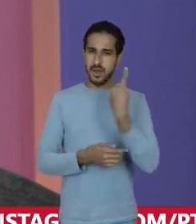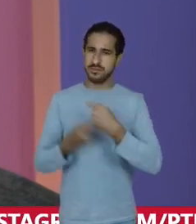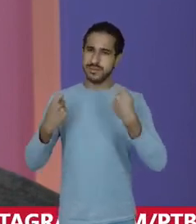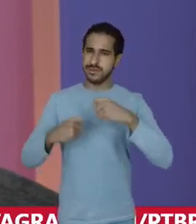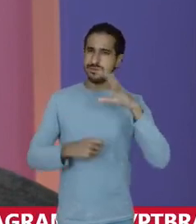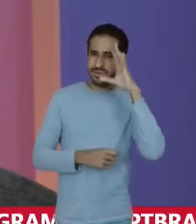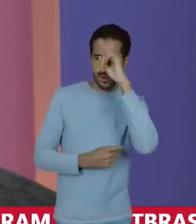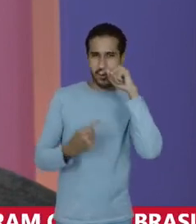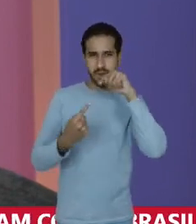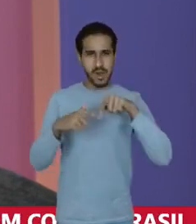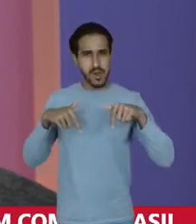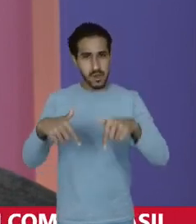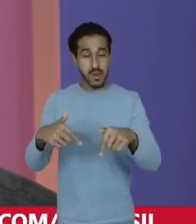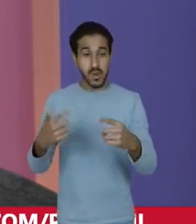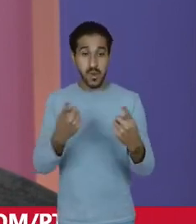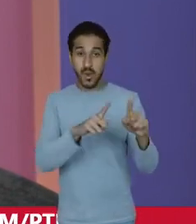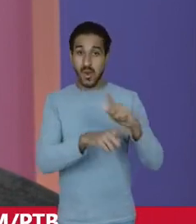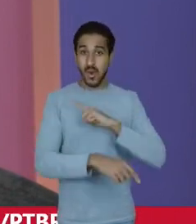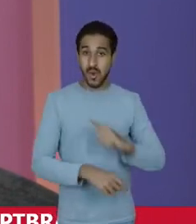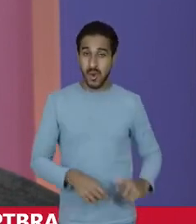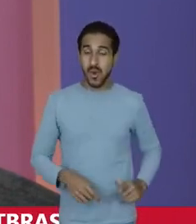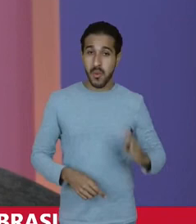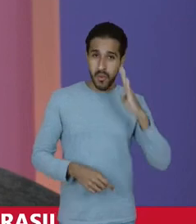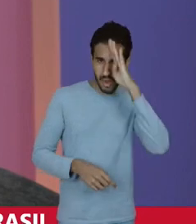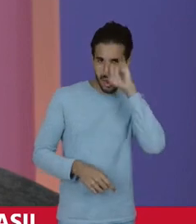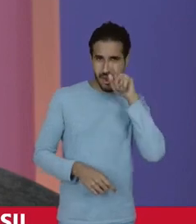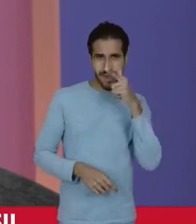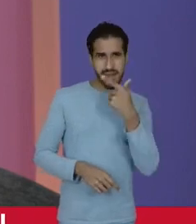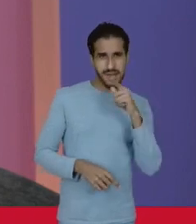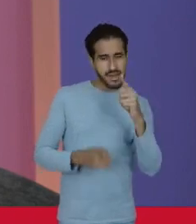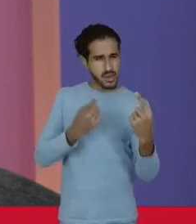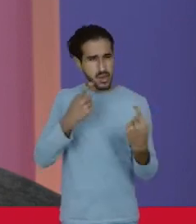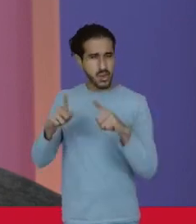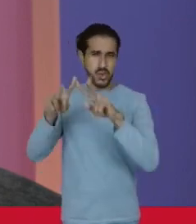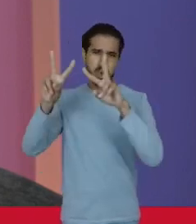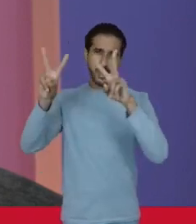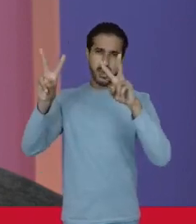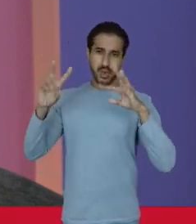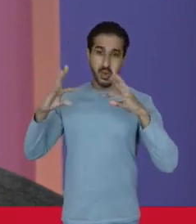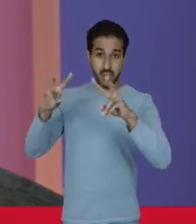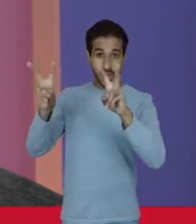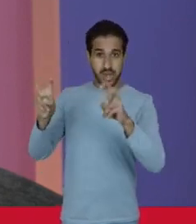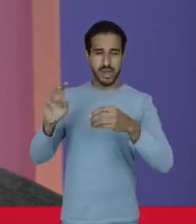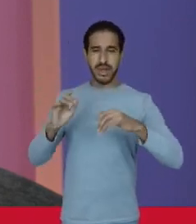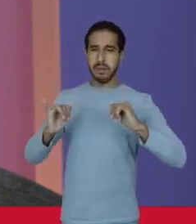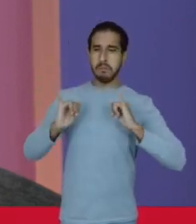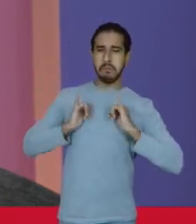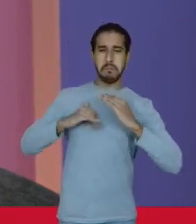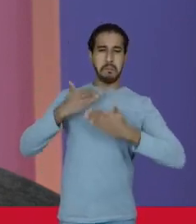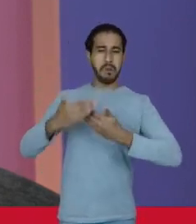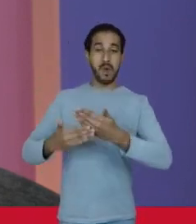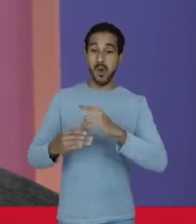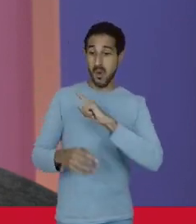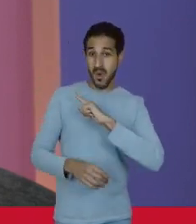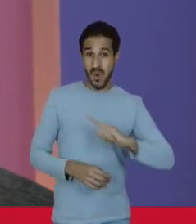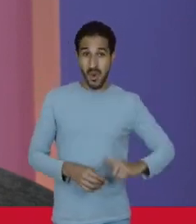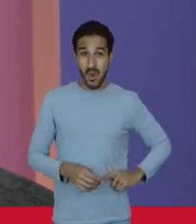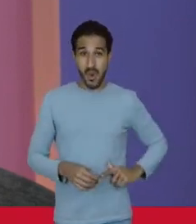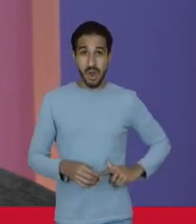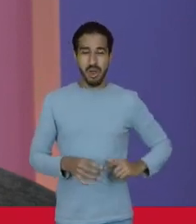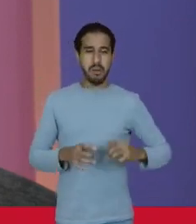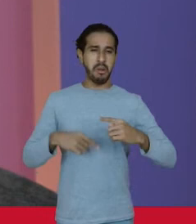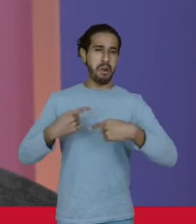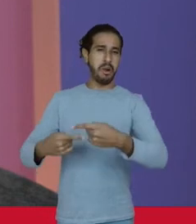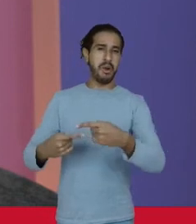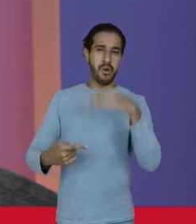ter em mente para enfrentar o governo Bolsonaro, que faz o contrário de tudo isso. Além de suas omissões, é um governo que levou o Brasil